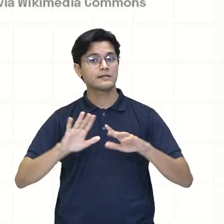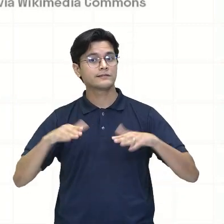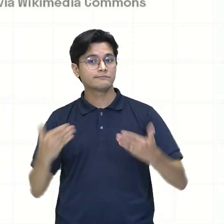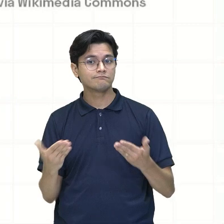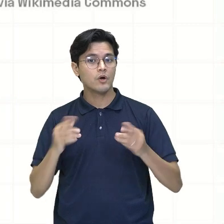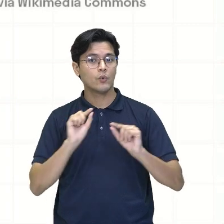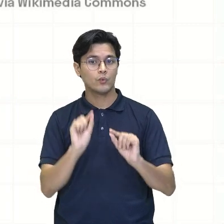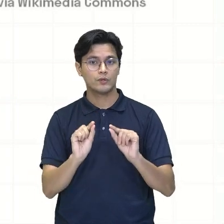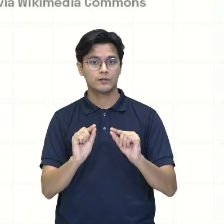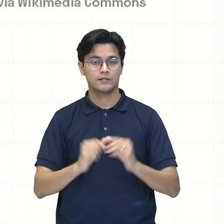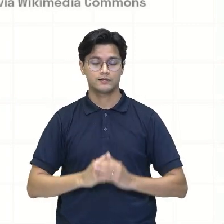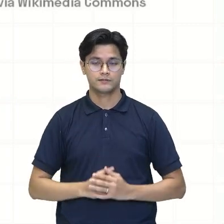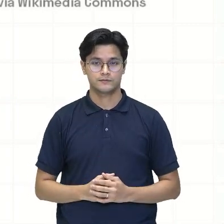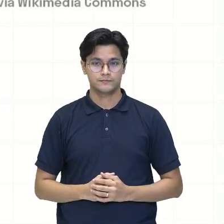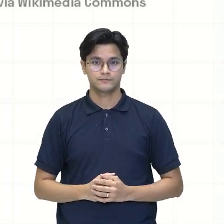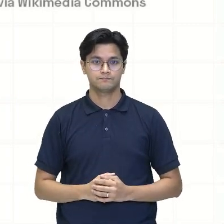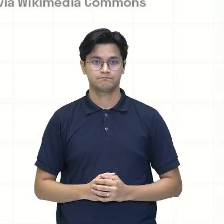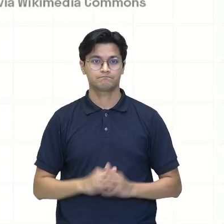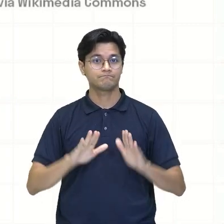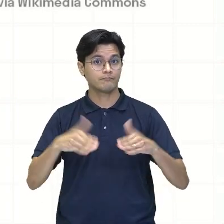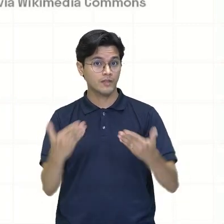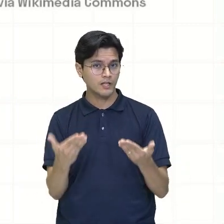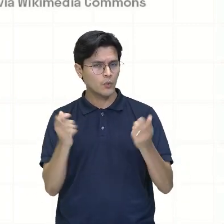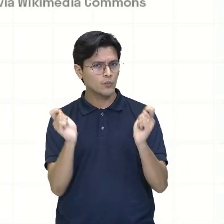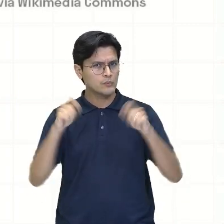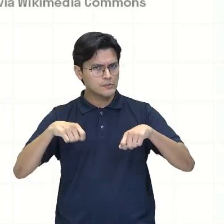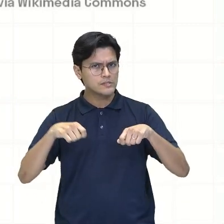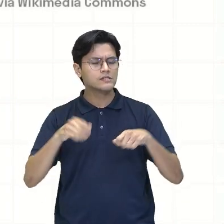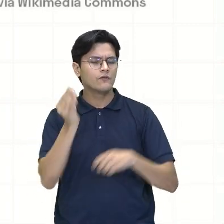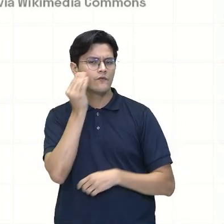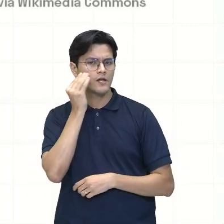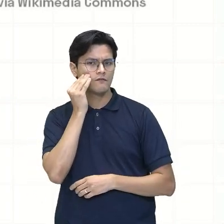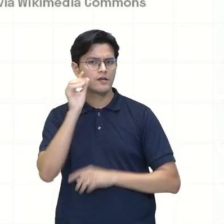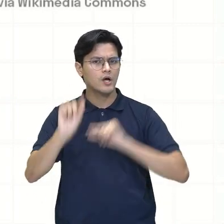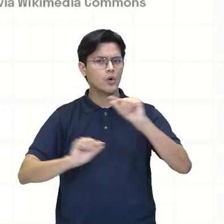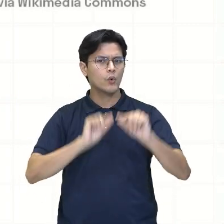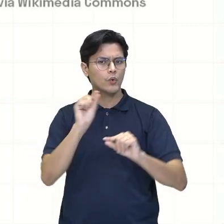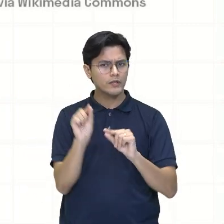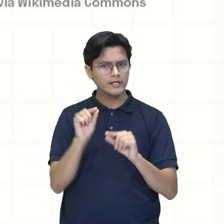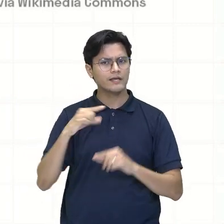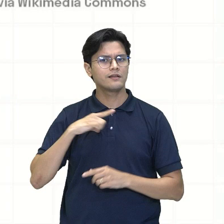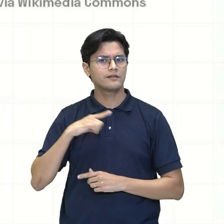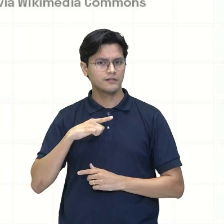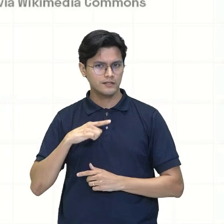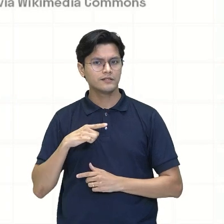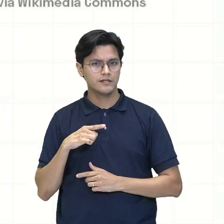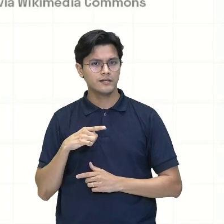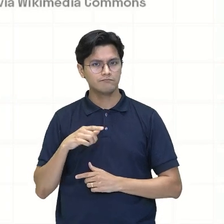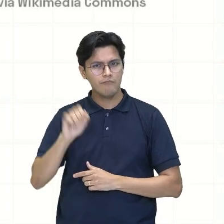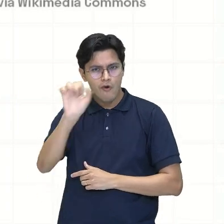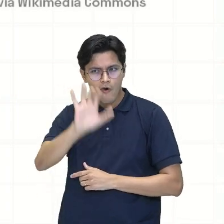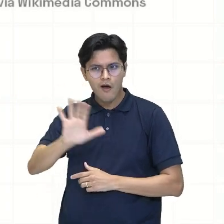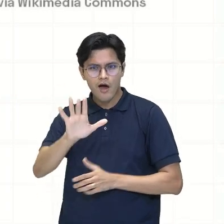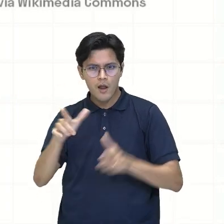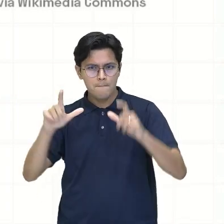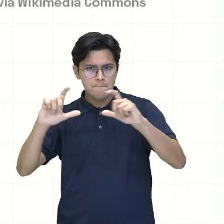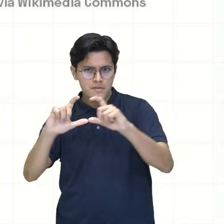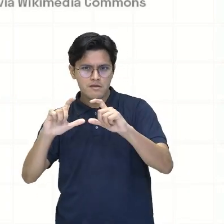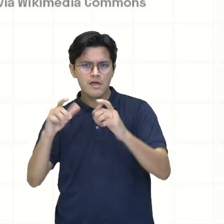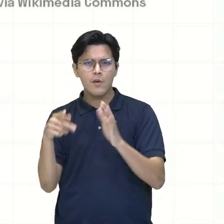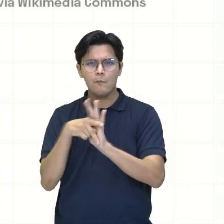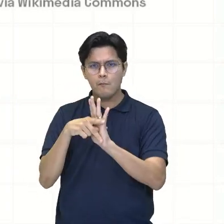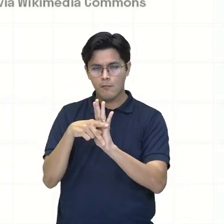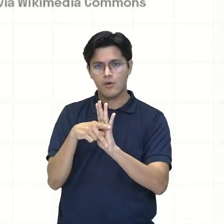Então, a gente verifica que uma pequena parte do território brasileiro ela está